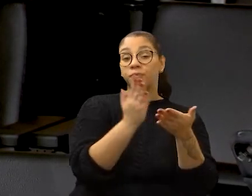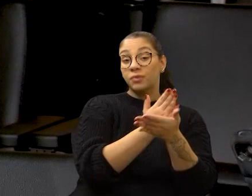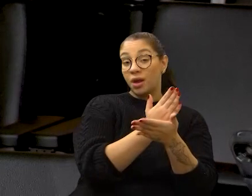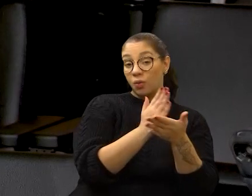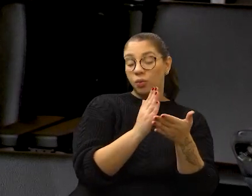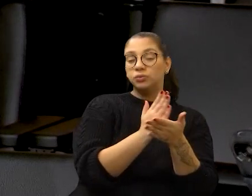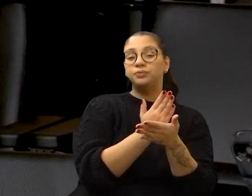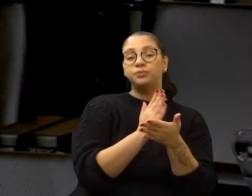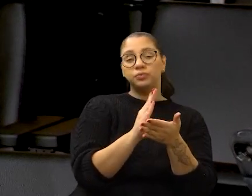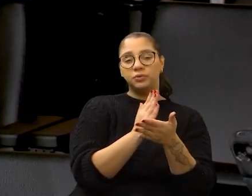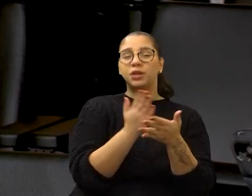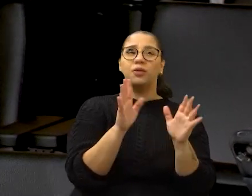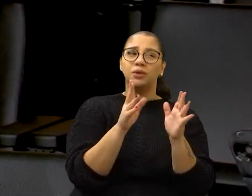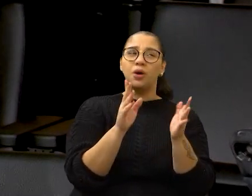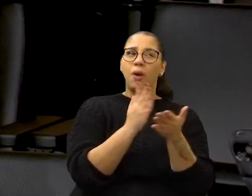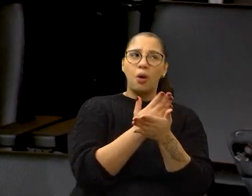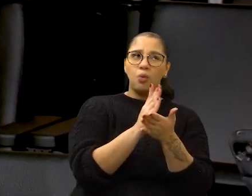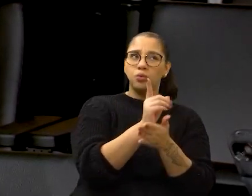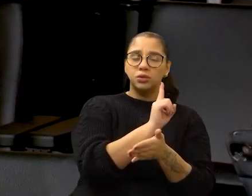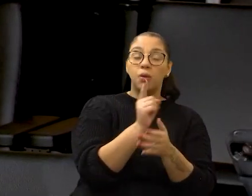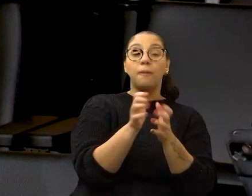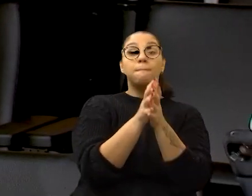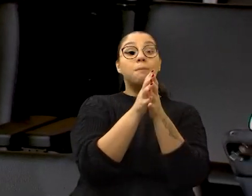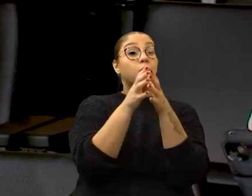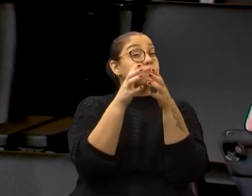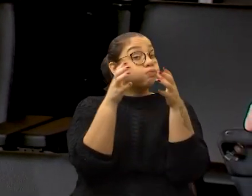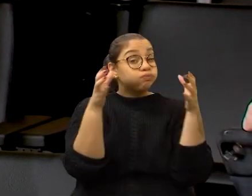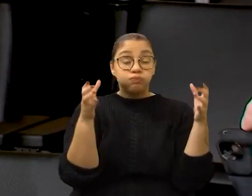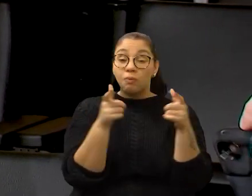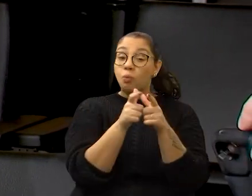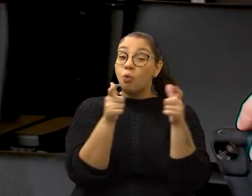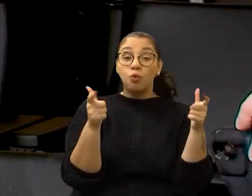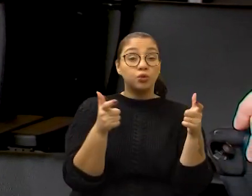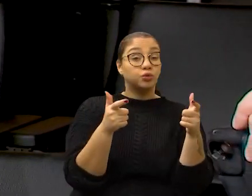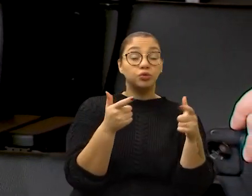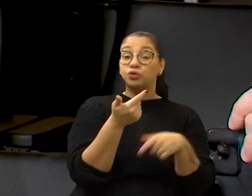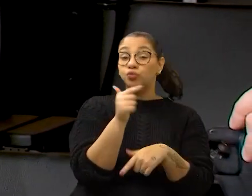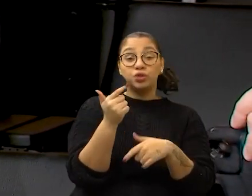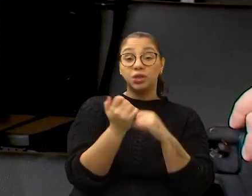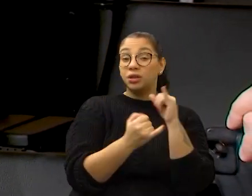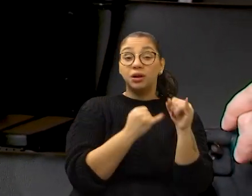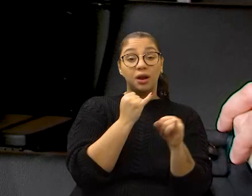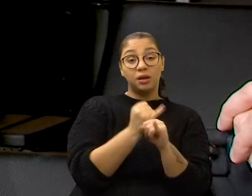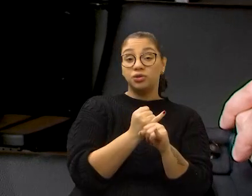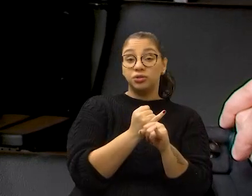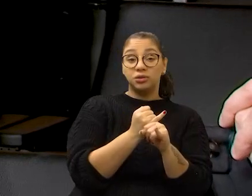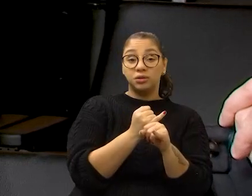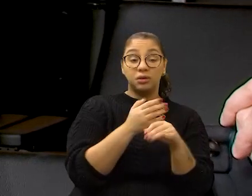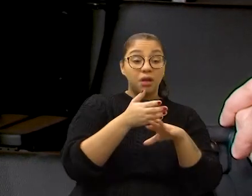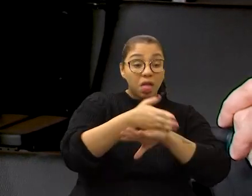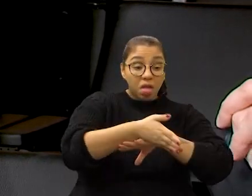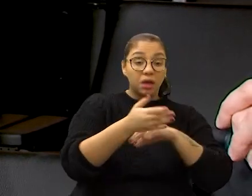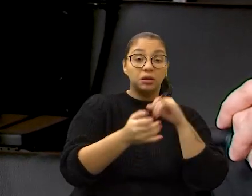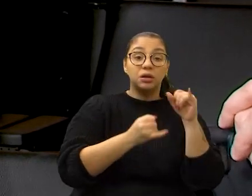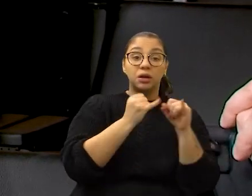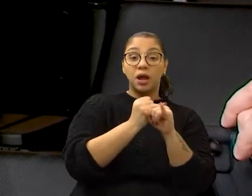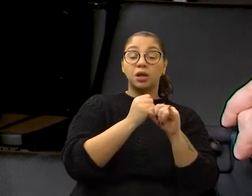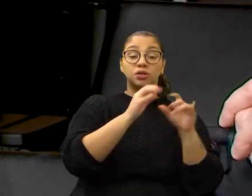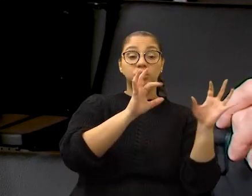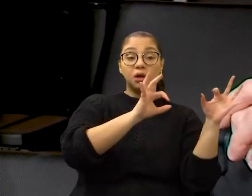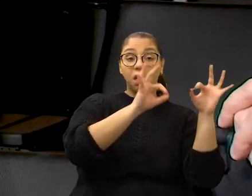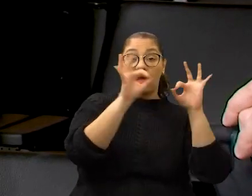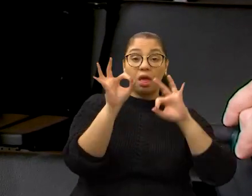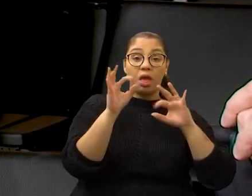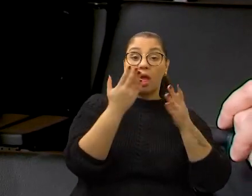Alguns não, muitos alunos sequer tinham sinal de internet, tinham acesso à internet para assistirem às